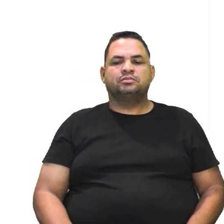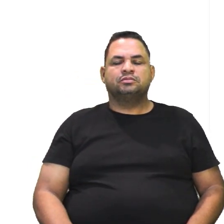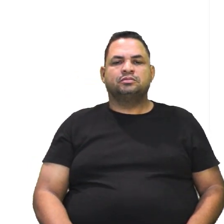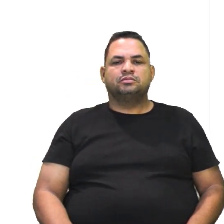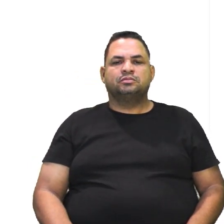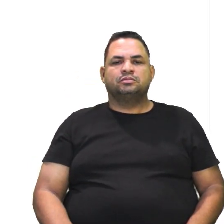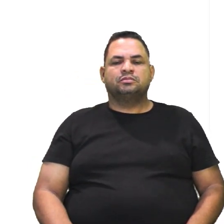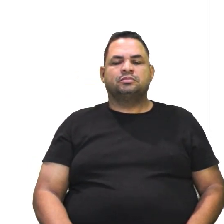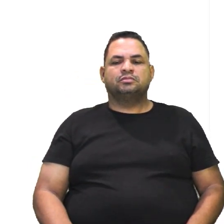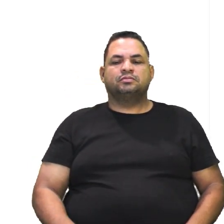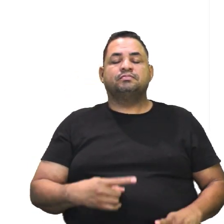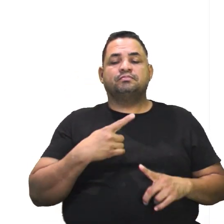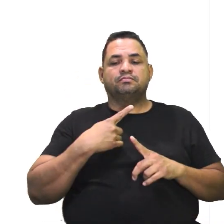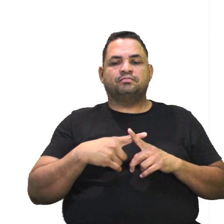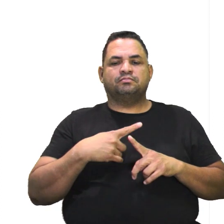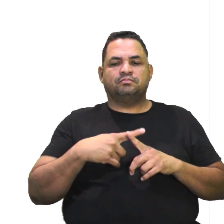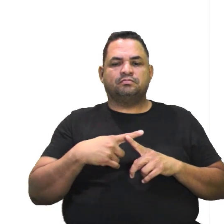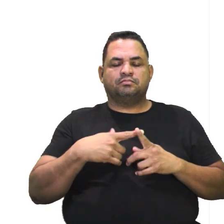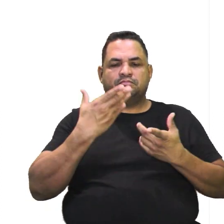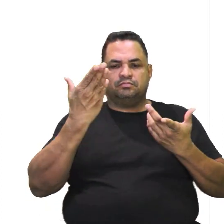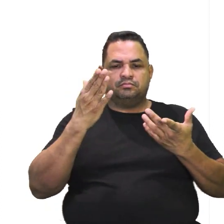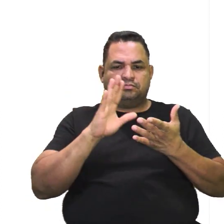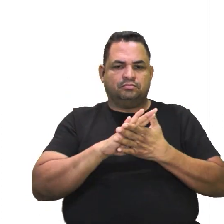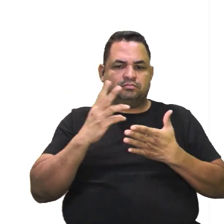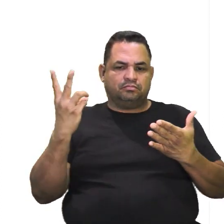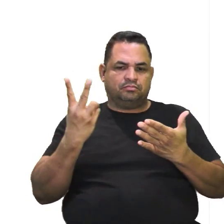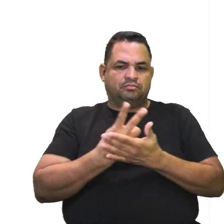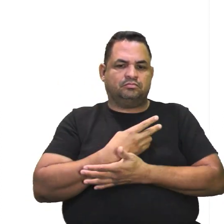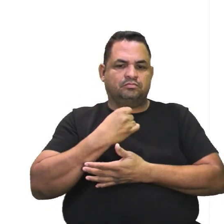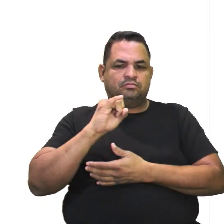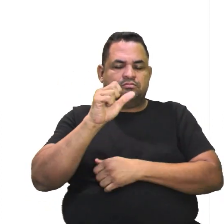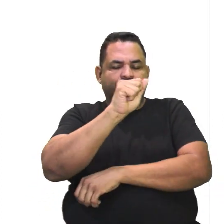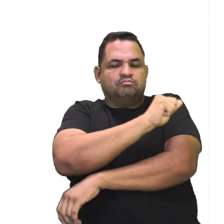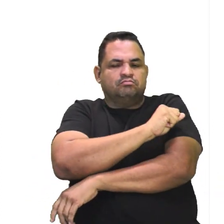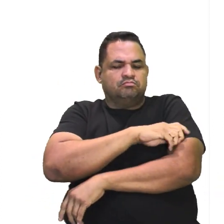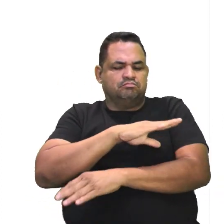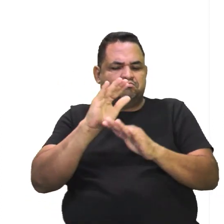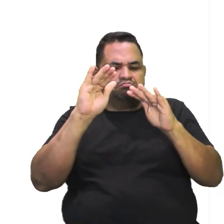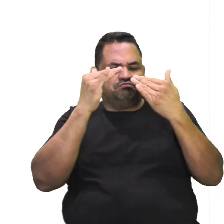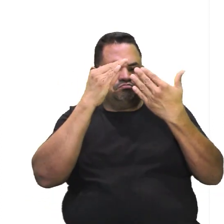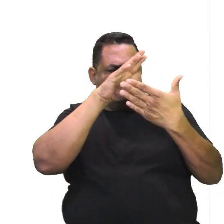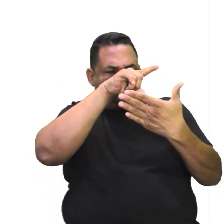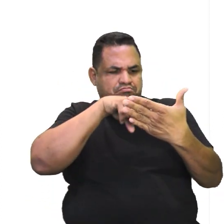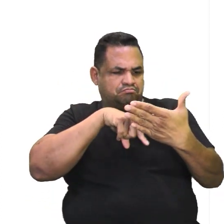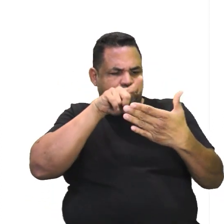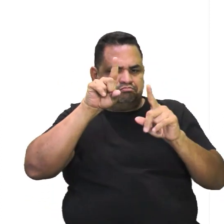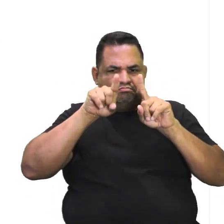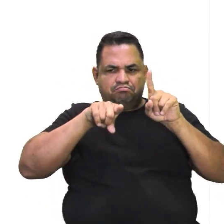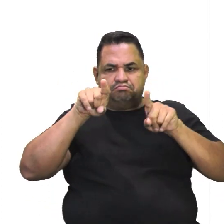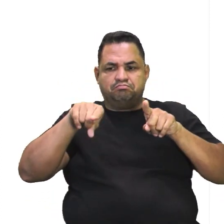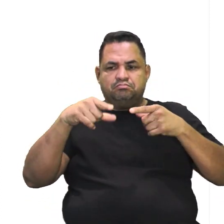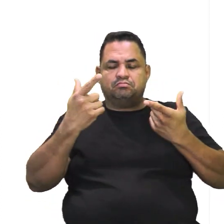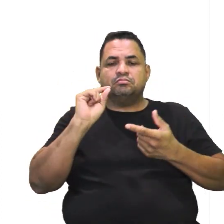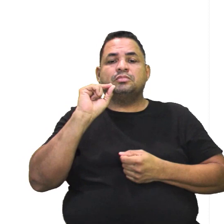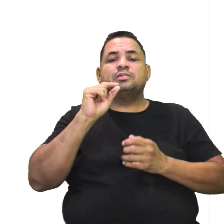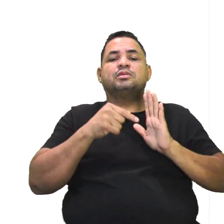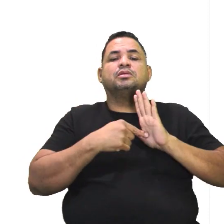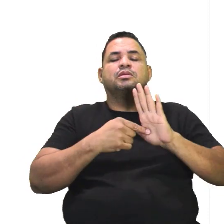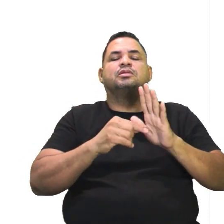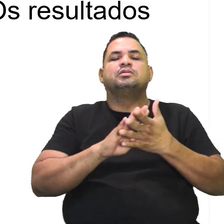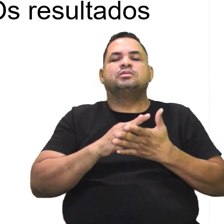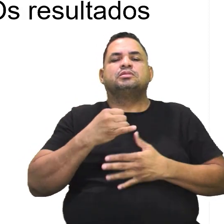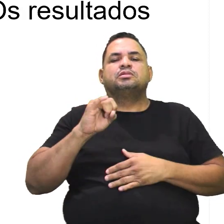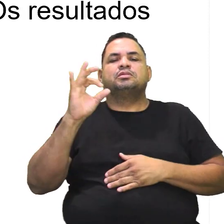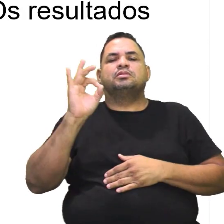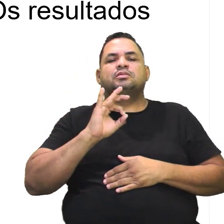em porcento. Porque acontece que, se o aluno não presta atenção no que está escrito lá no gráfico, ele não sabe o que isso representa. Isso. Agora, se